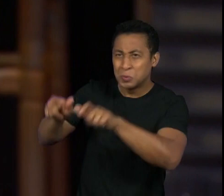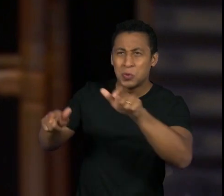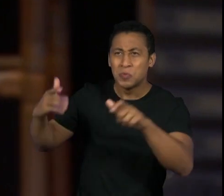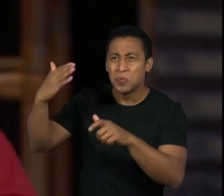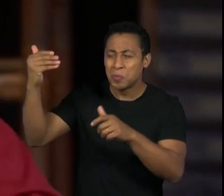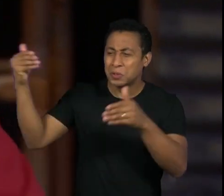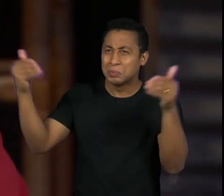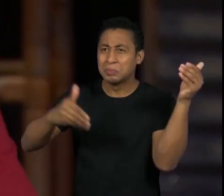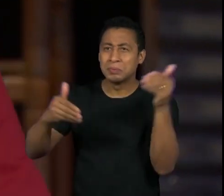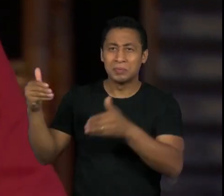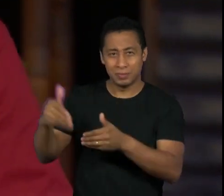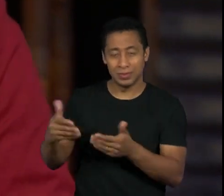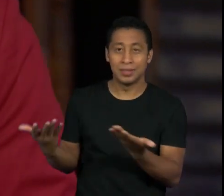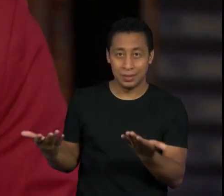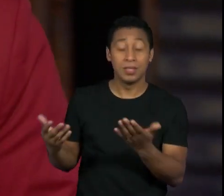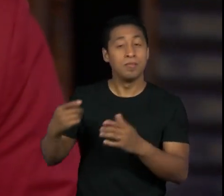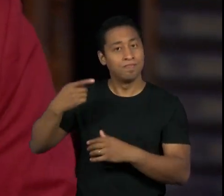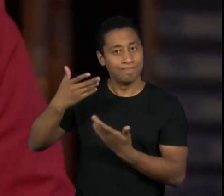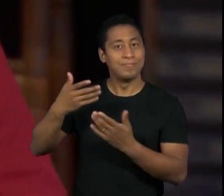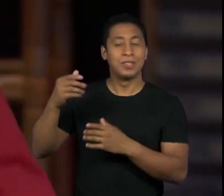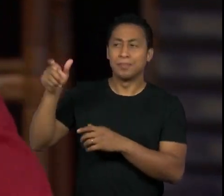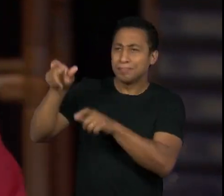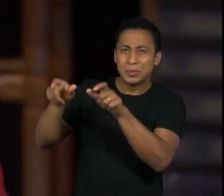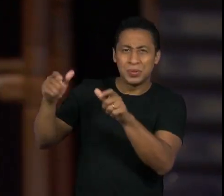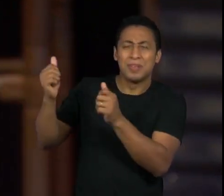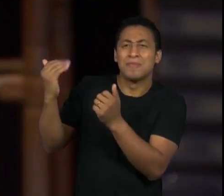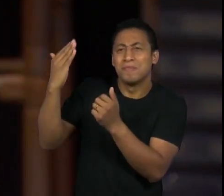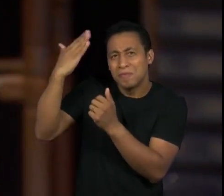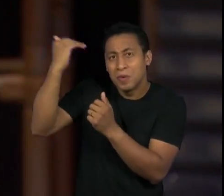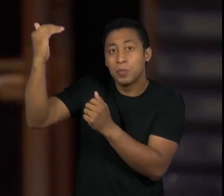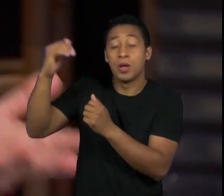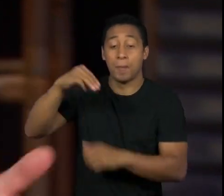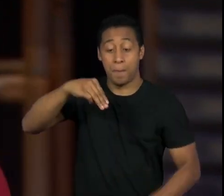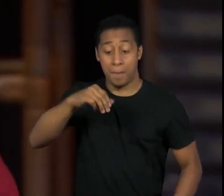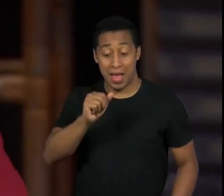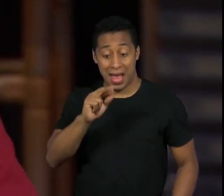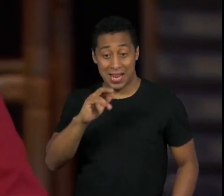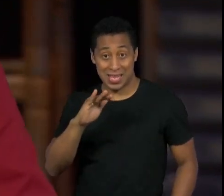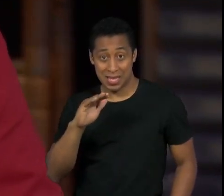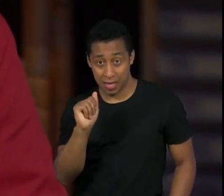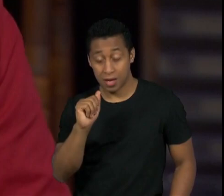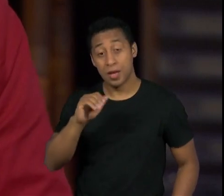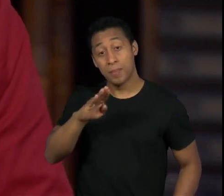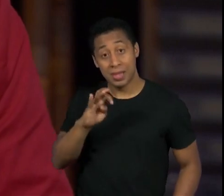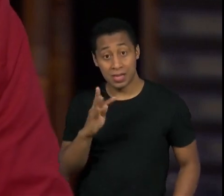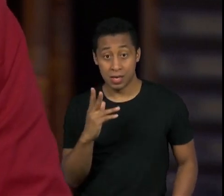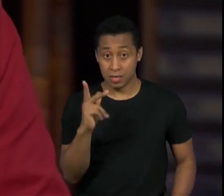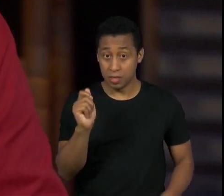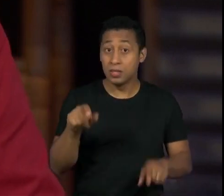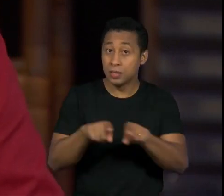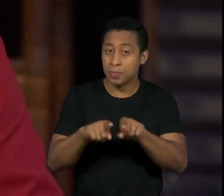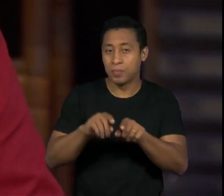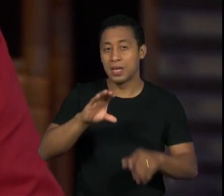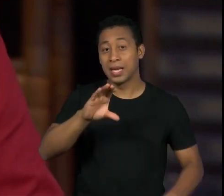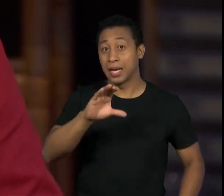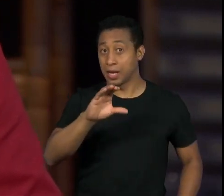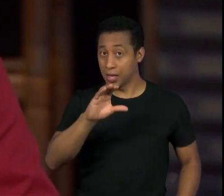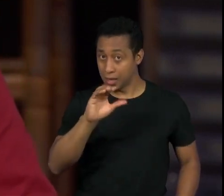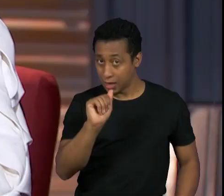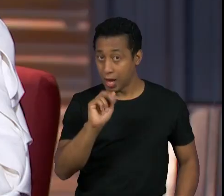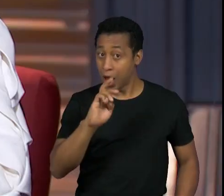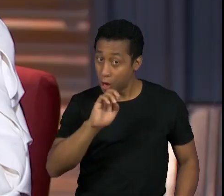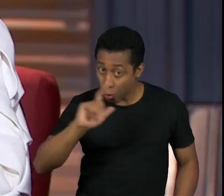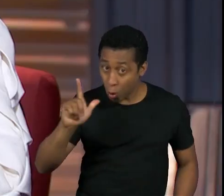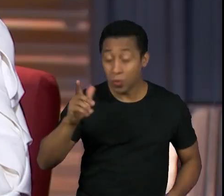Veloso, Manuel Quirino, Tia Ciata, Maria Bethânia e a minha convidada, estilista Carol Barreto.